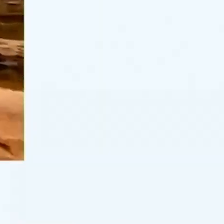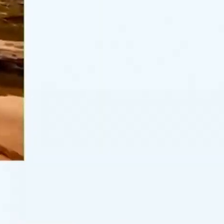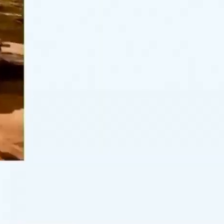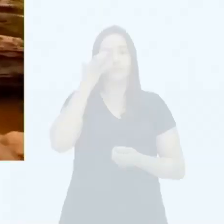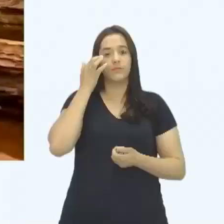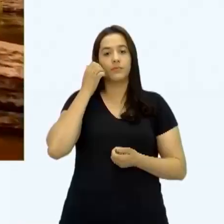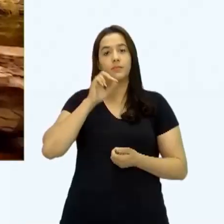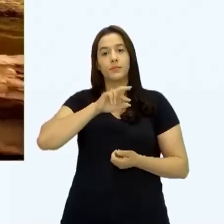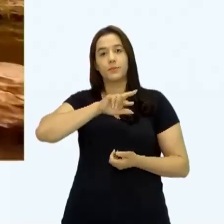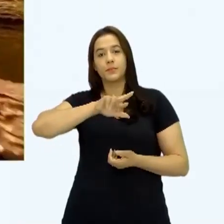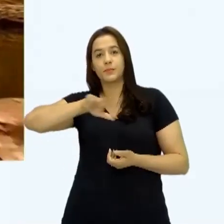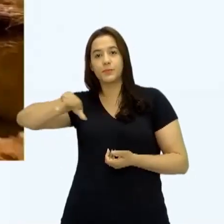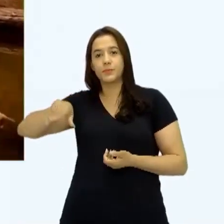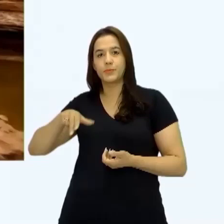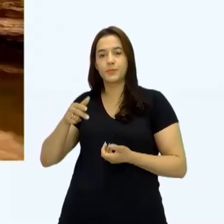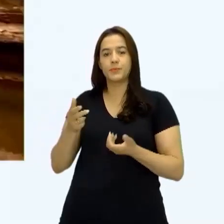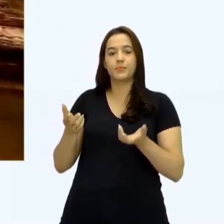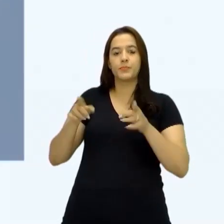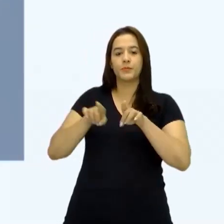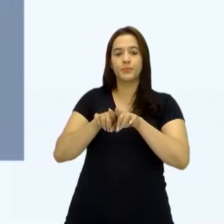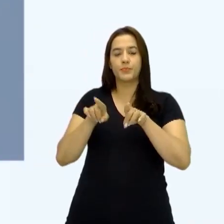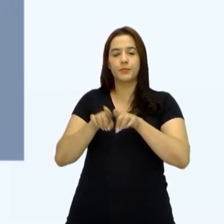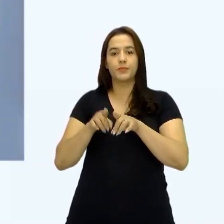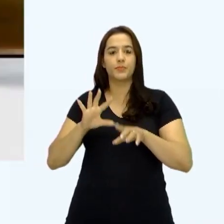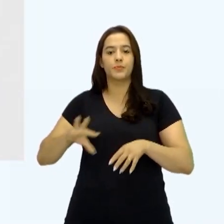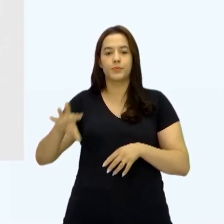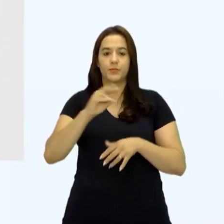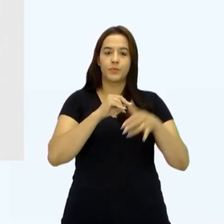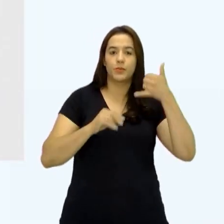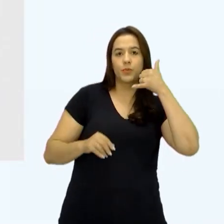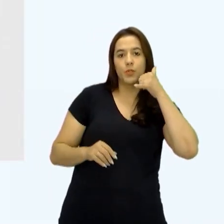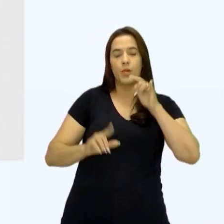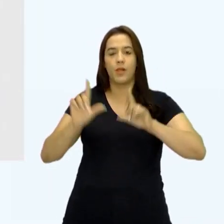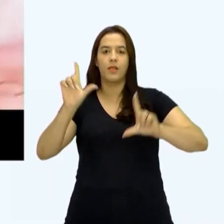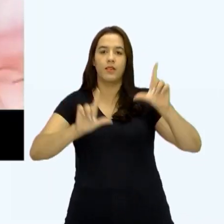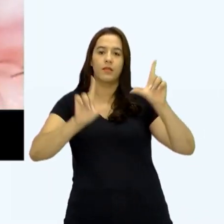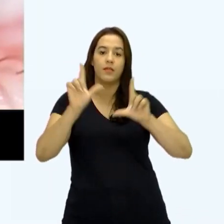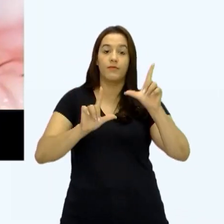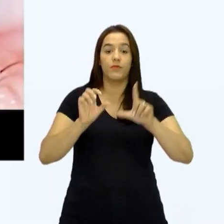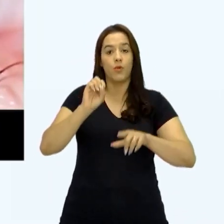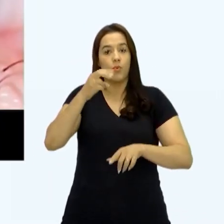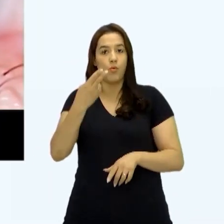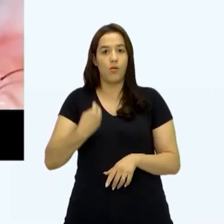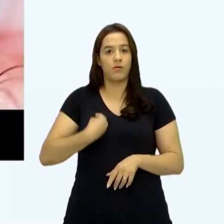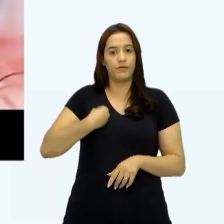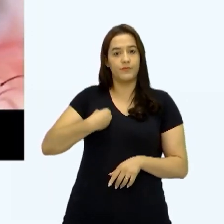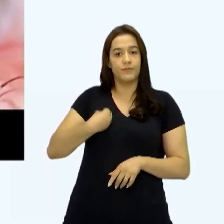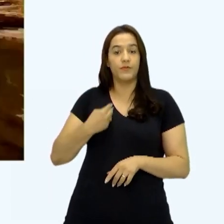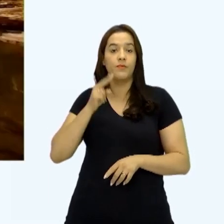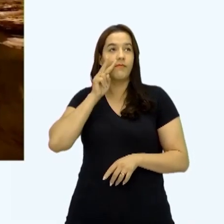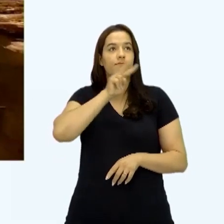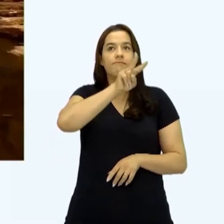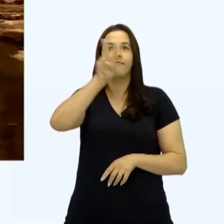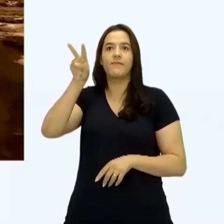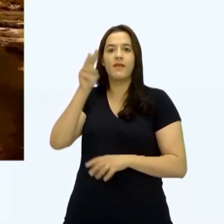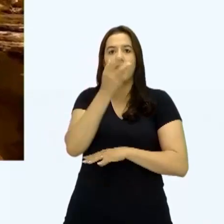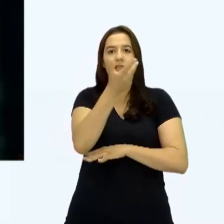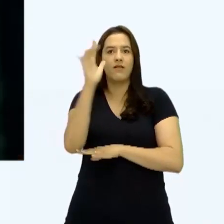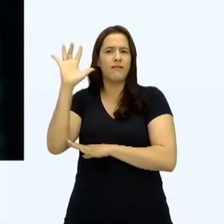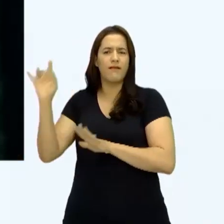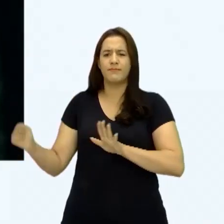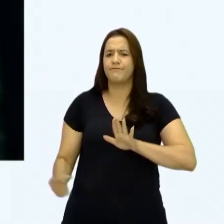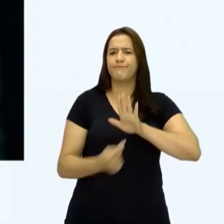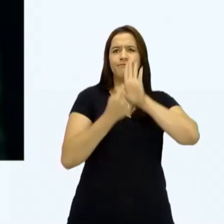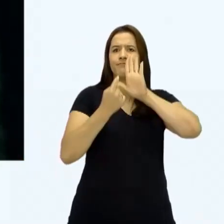O sentimento invade o corpo aos poucos. No celular, na televisão ou ao vivo, contemplar a natureza é uma experiência